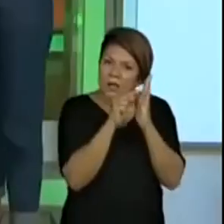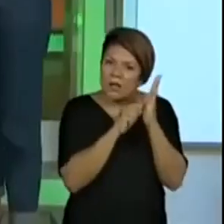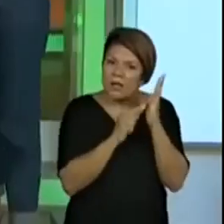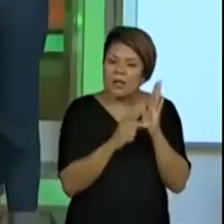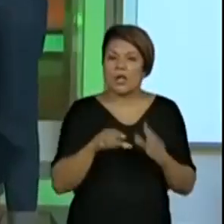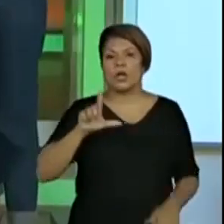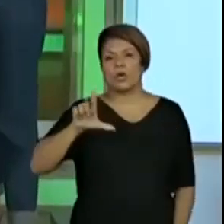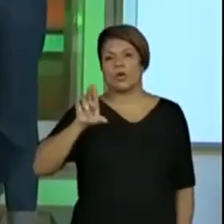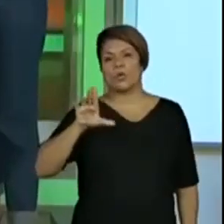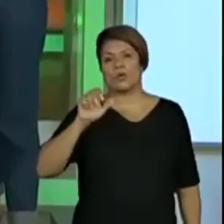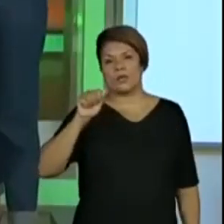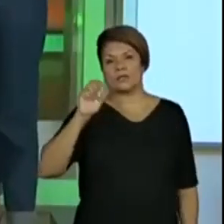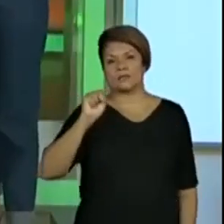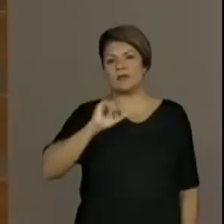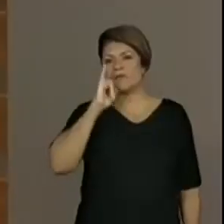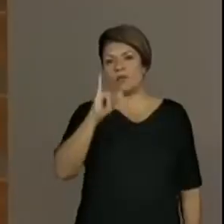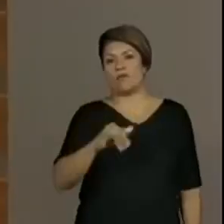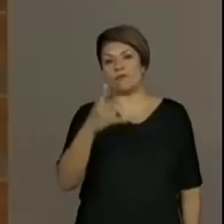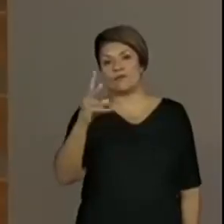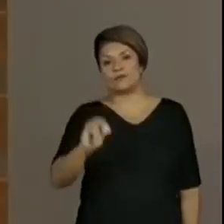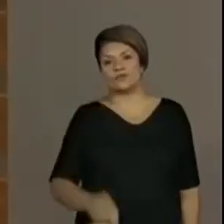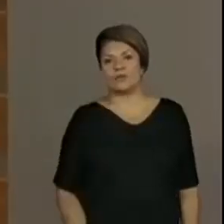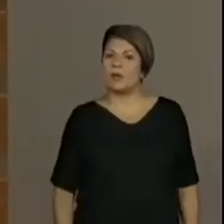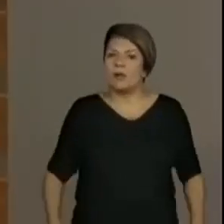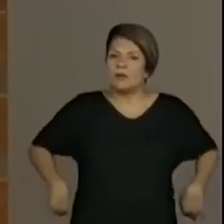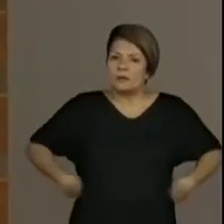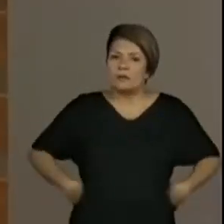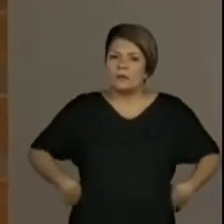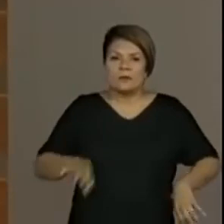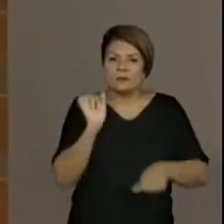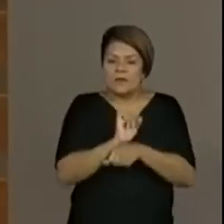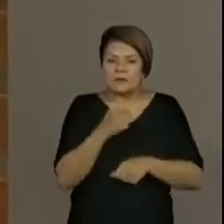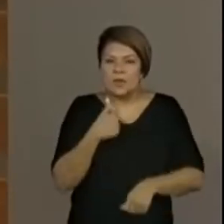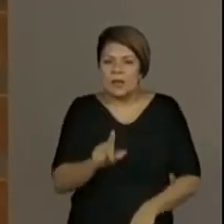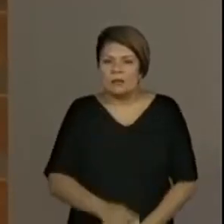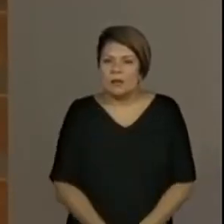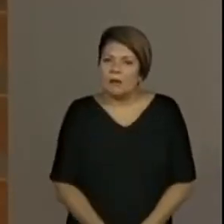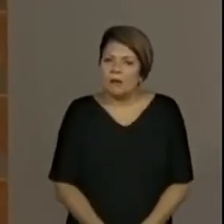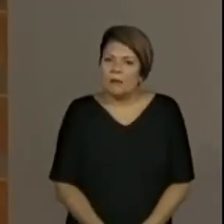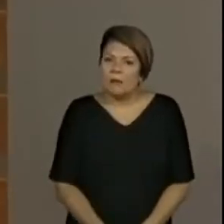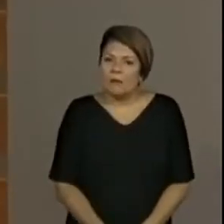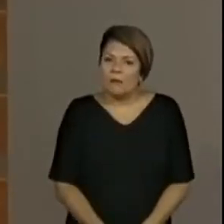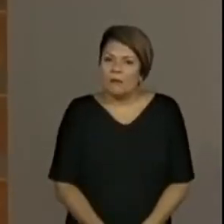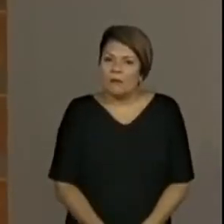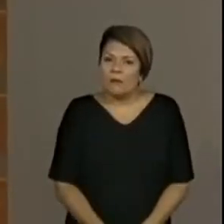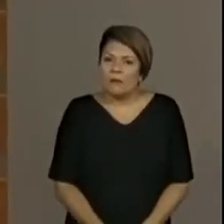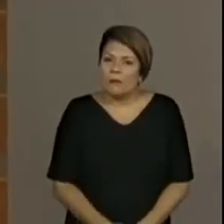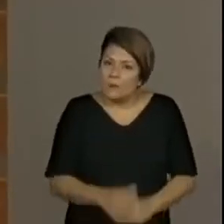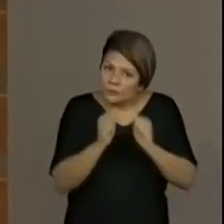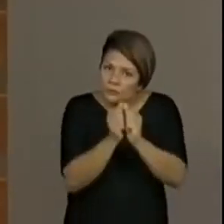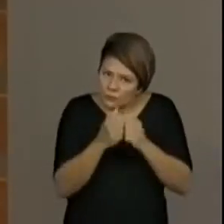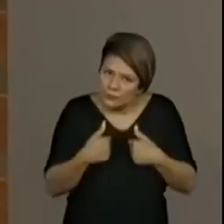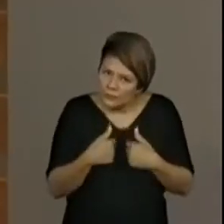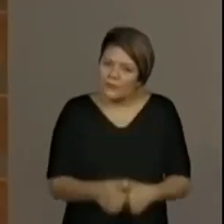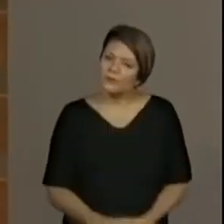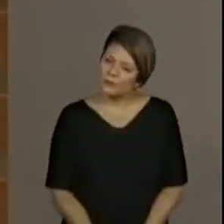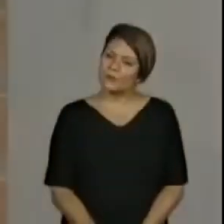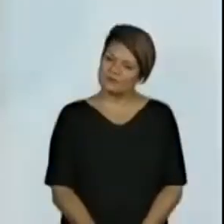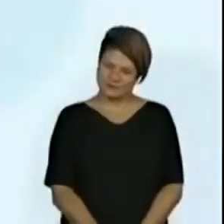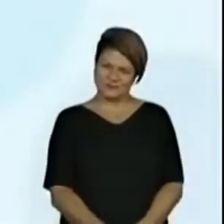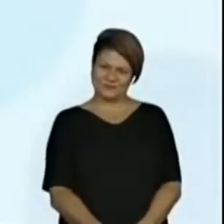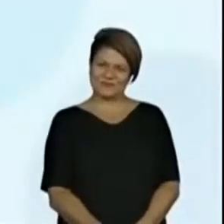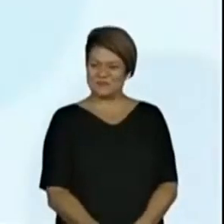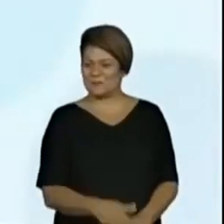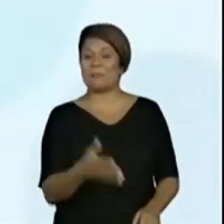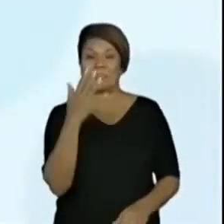colocou 20 folhas. Como assim, gente? Não vamos esperar, não? Já estão indo sem mim? Não, sim, é juntinho comigo, vamos lá? Então, vamos